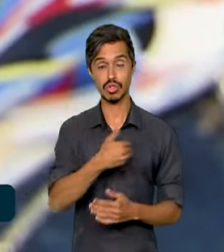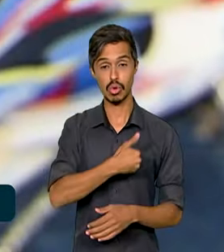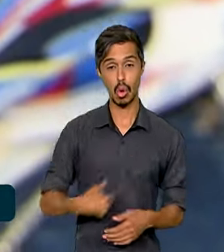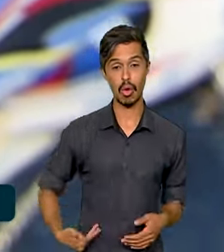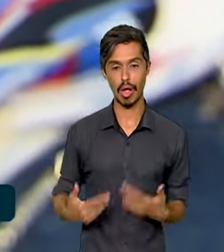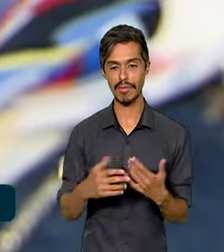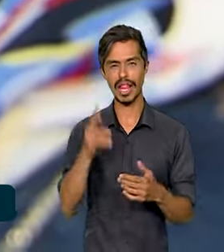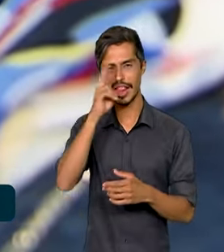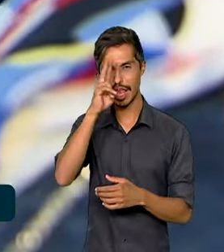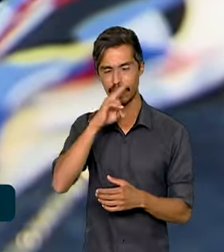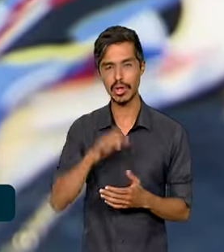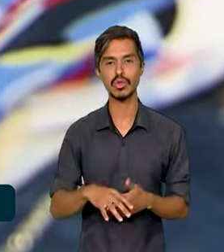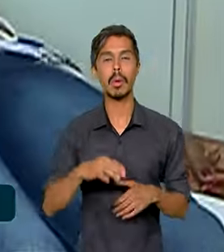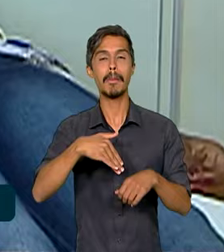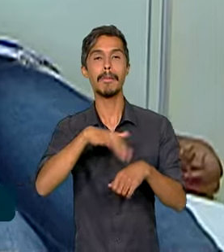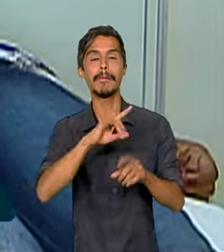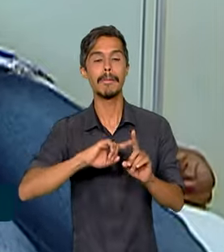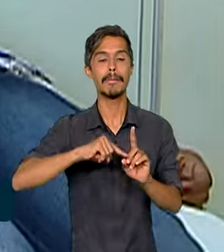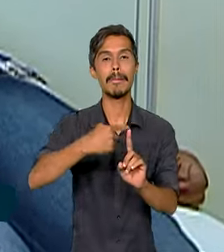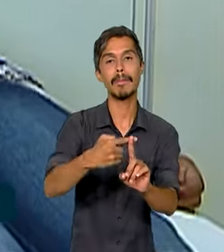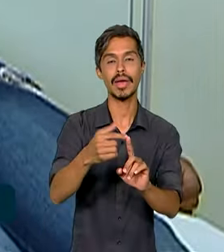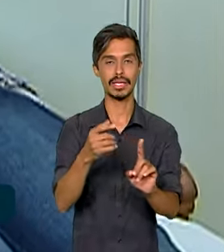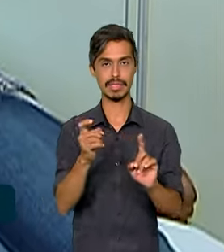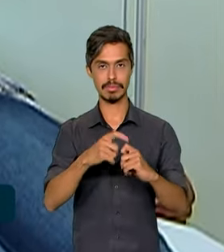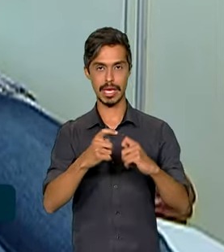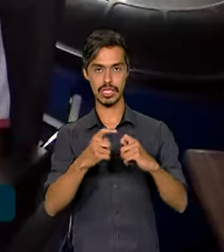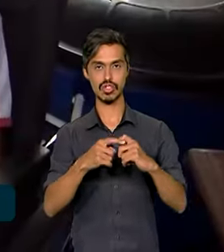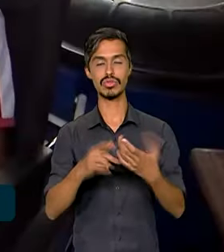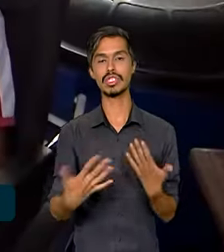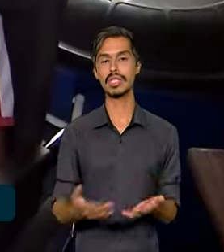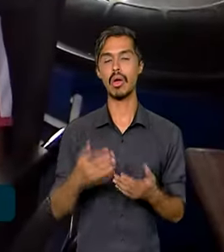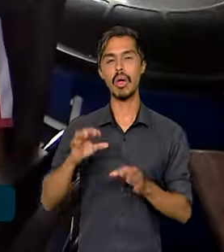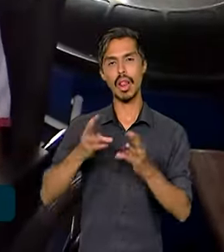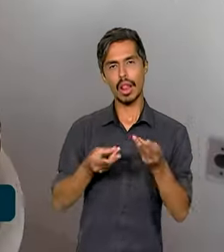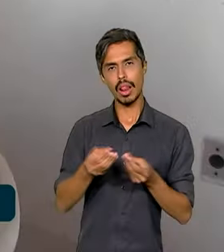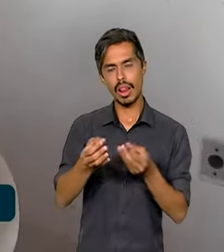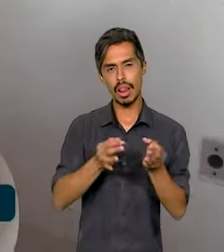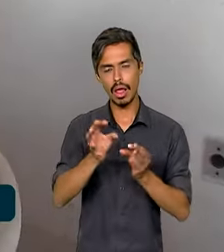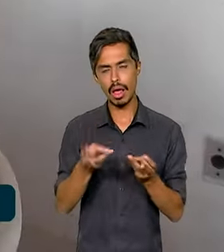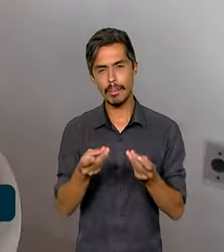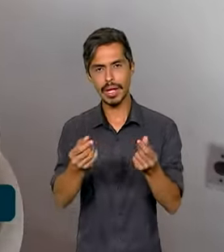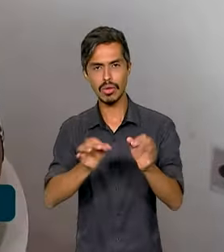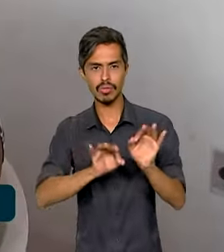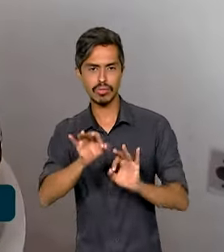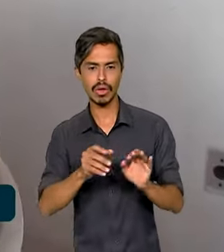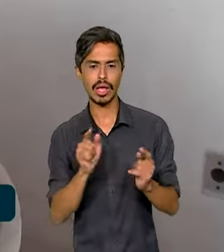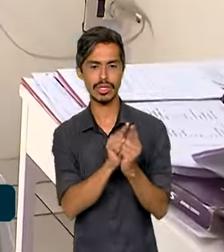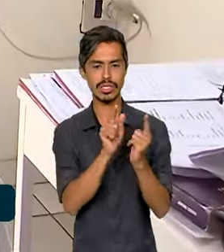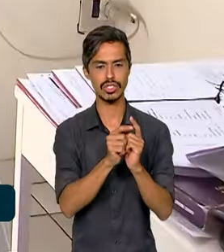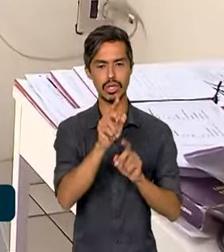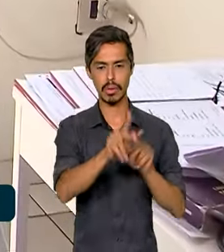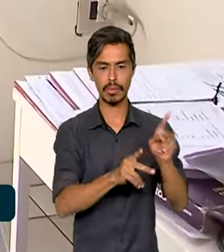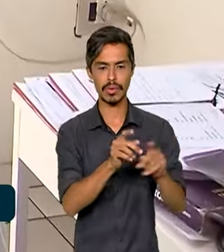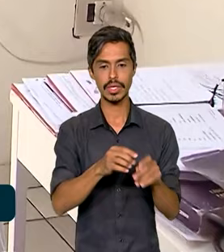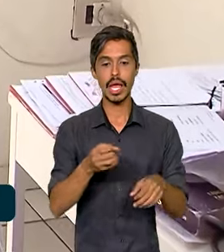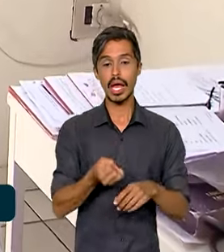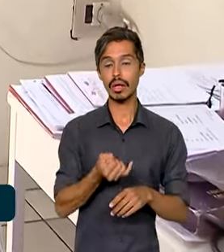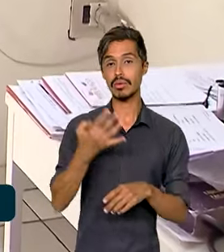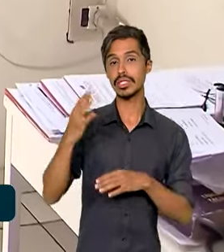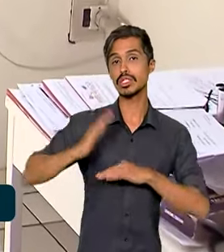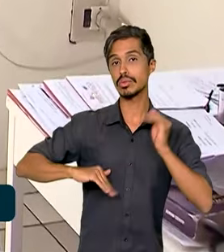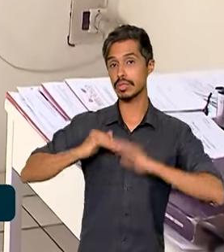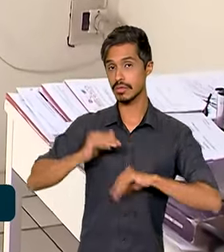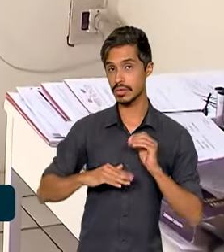do Mais Médicos e das mudanças feitas no programa para melhorar o atendimento à população e aumentar o número de